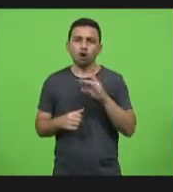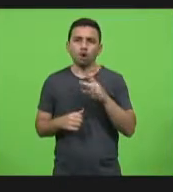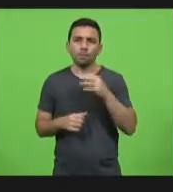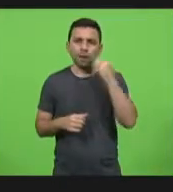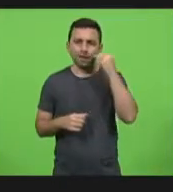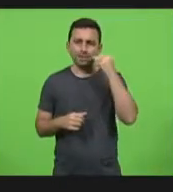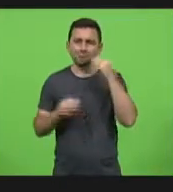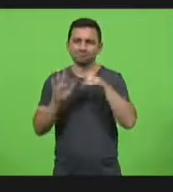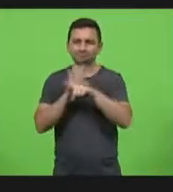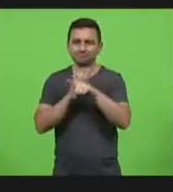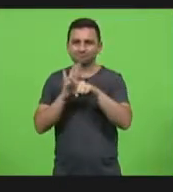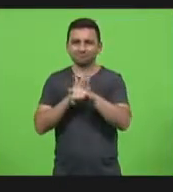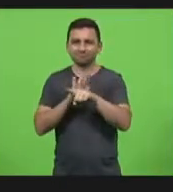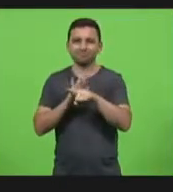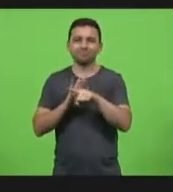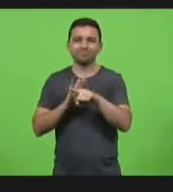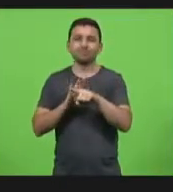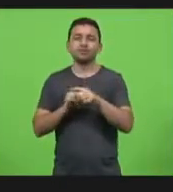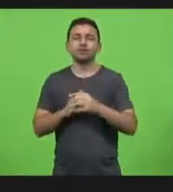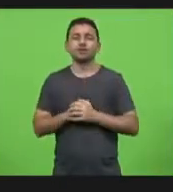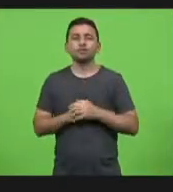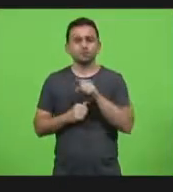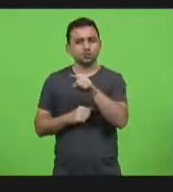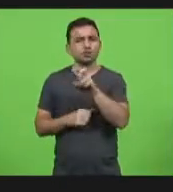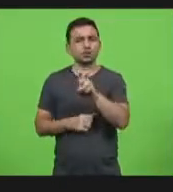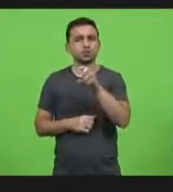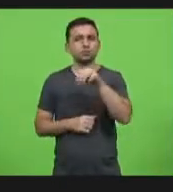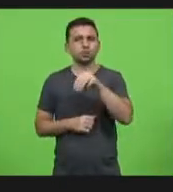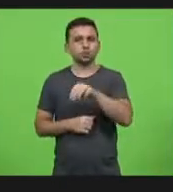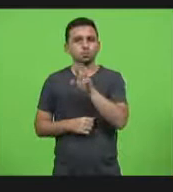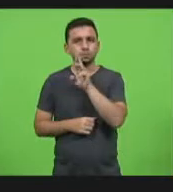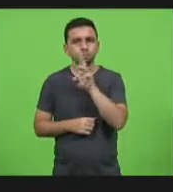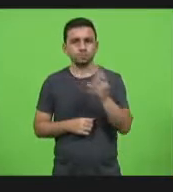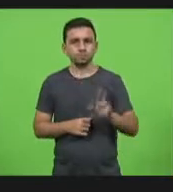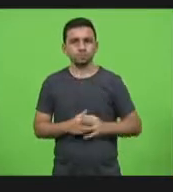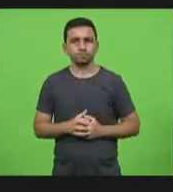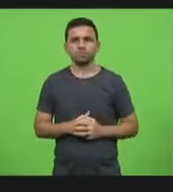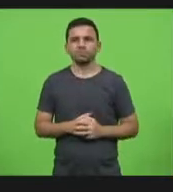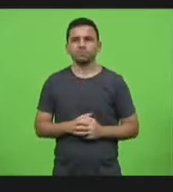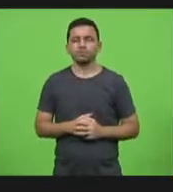Marlene, mas o senhor tem 5 minutos para a resposta.